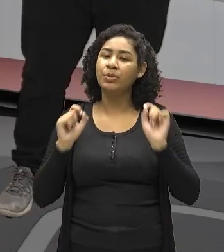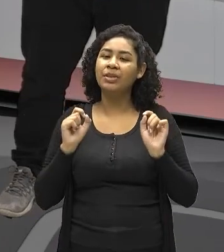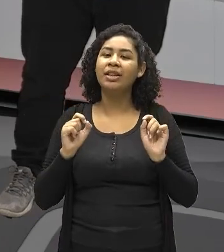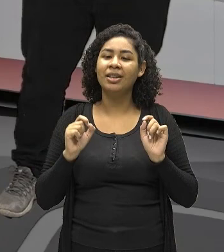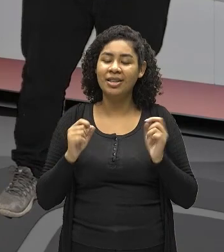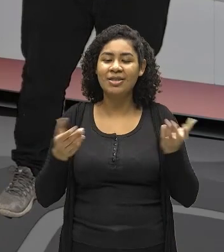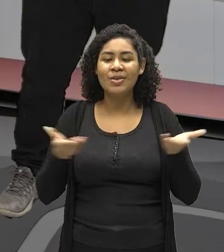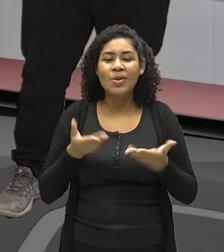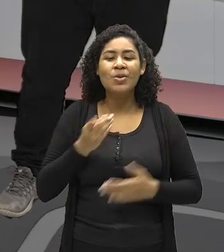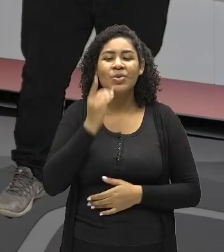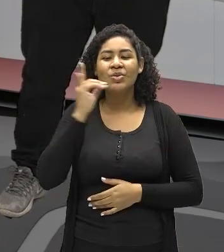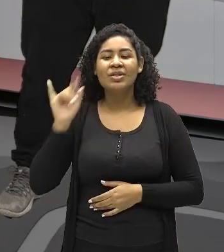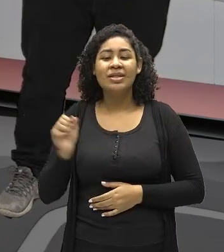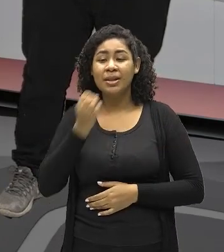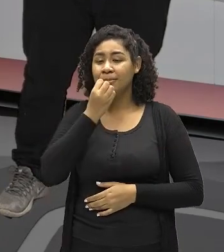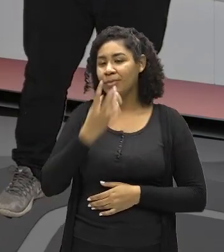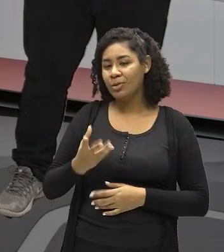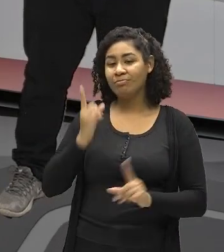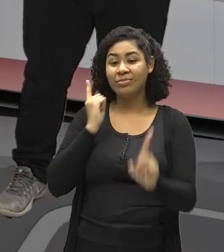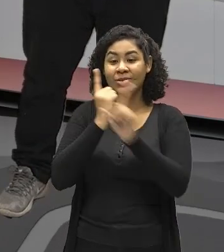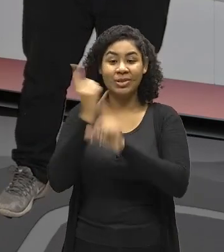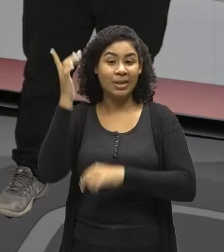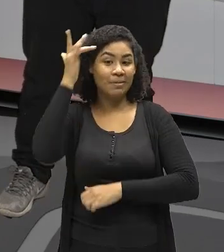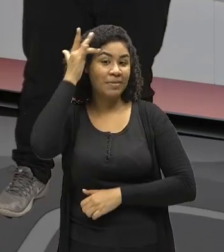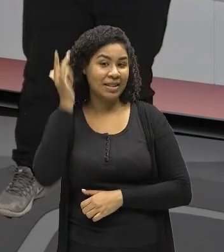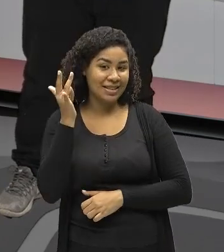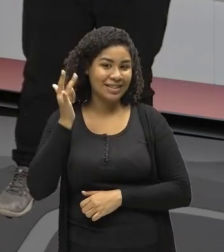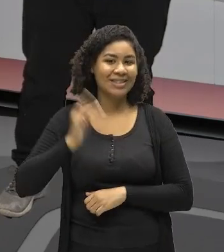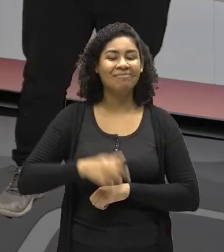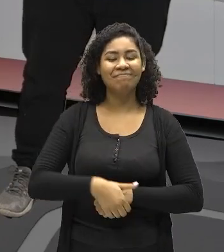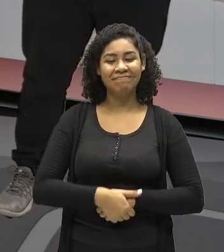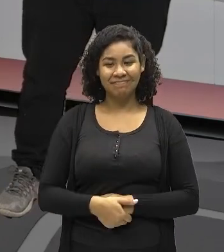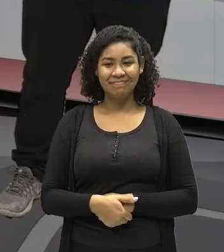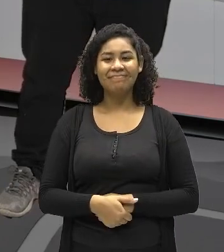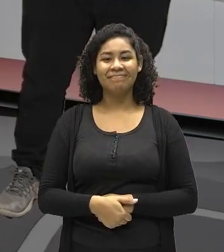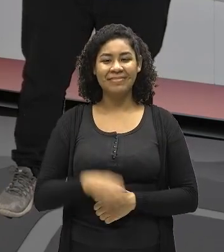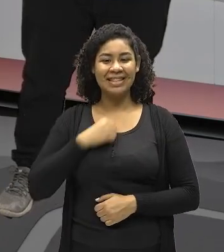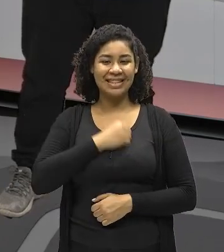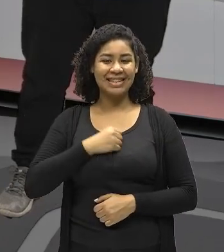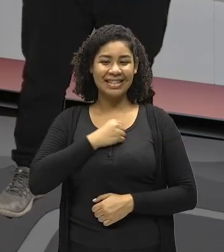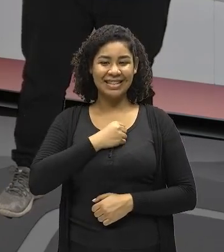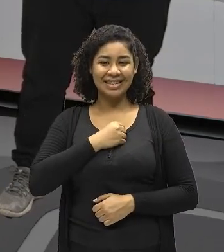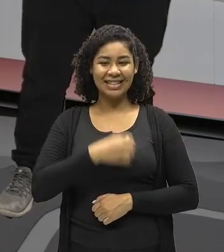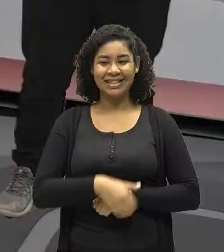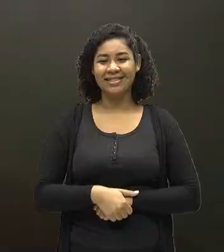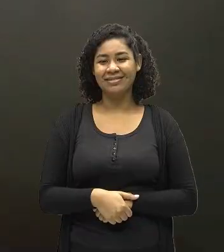de tarde e até amanhã. Gente, até amanhã. Muitas saudades.